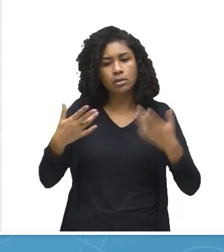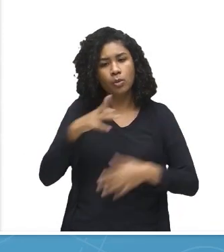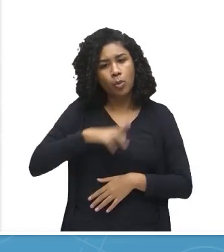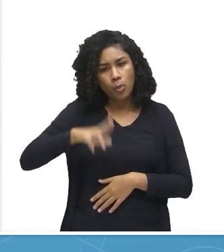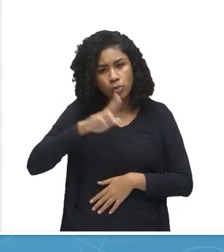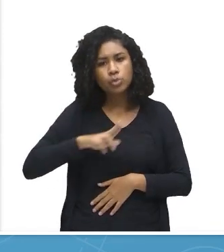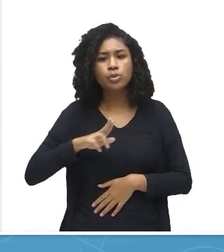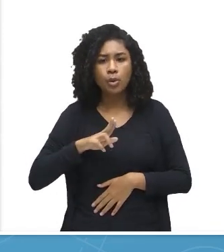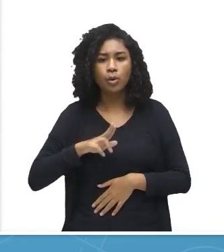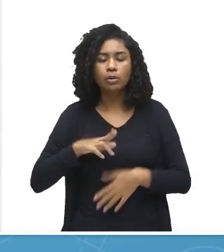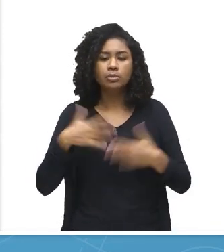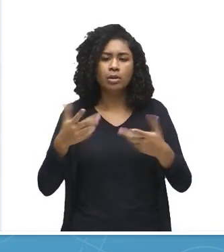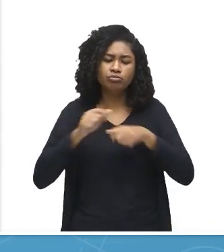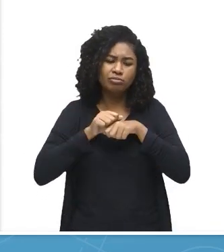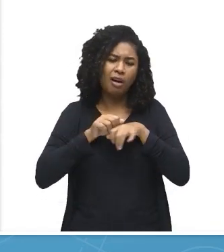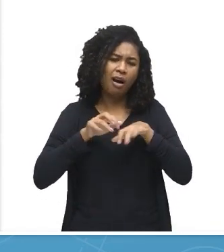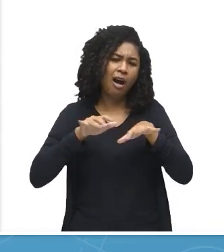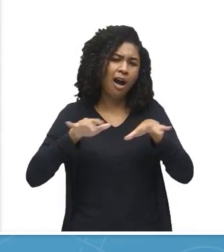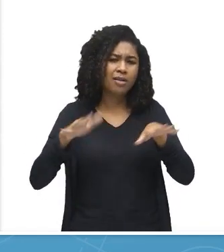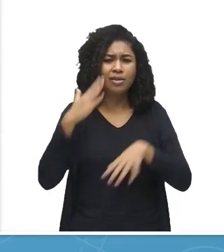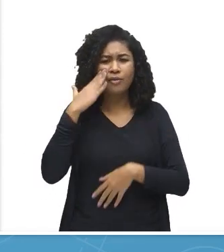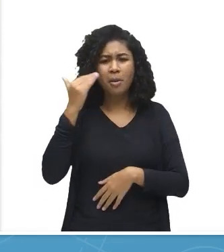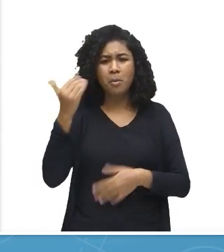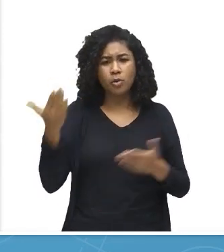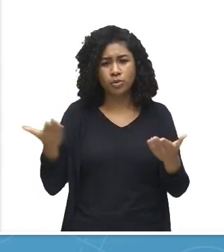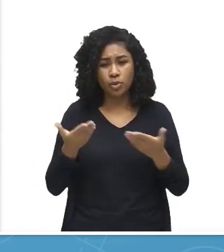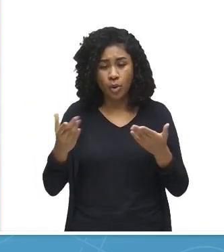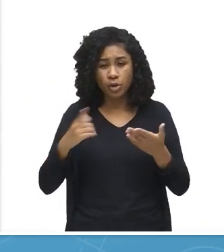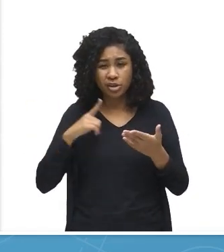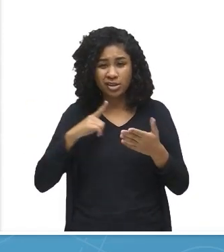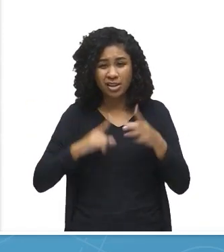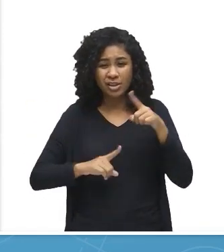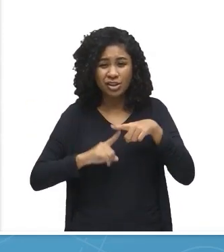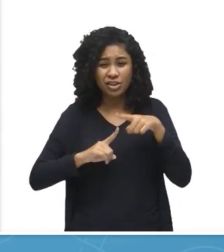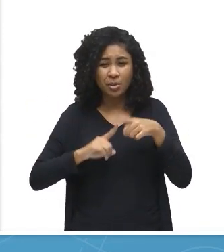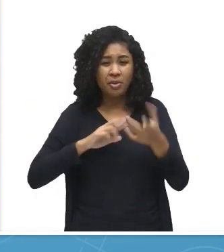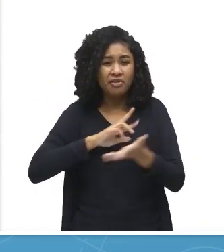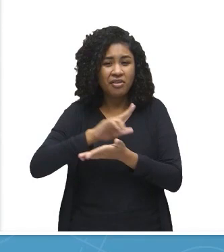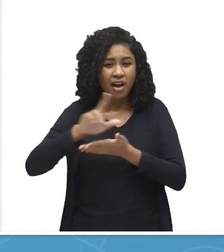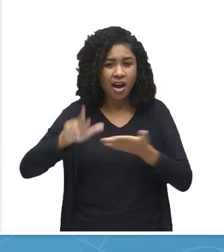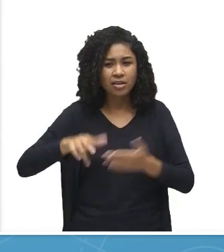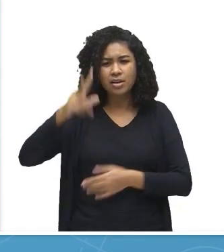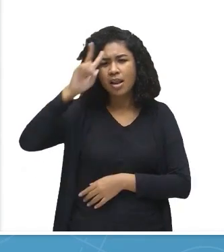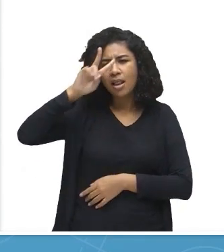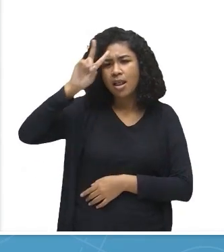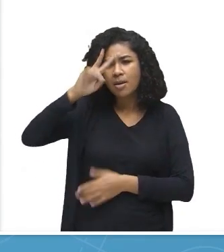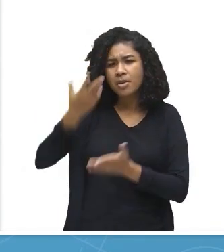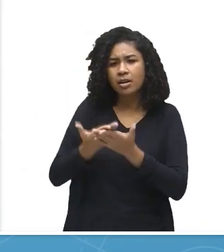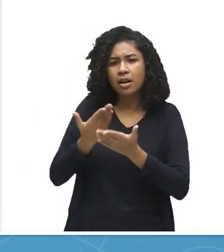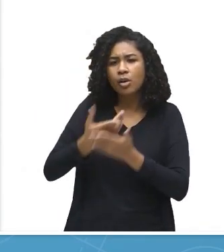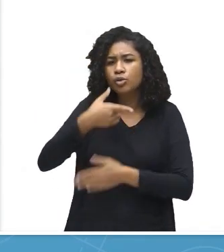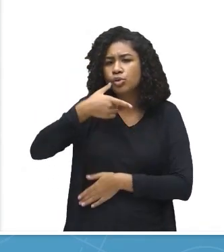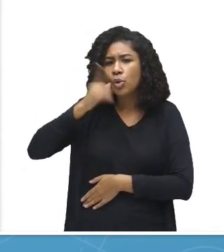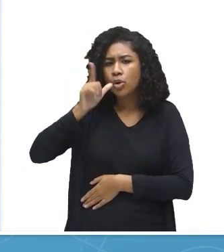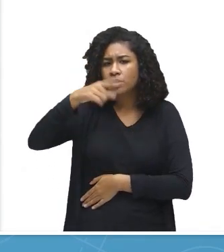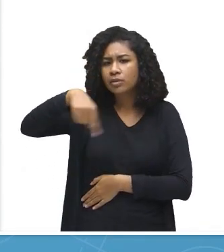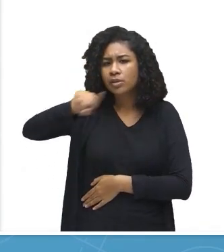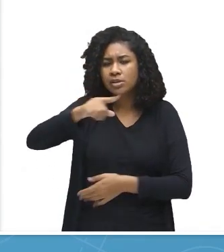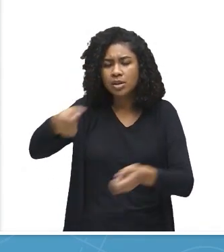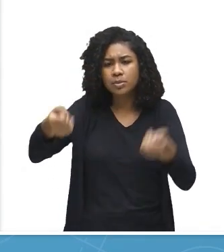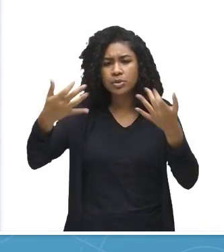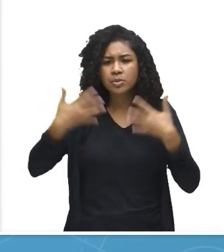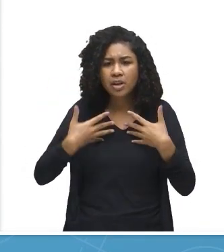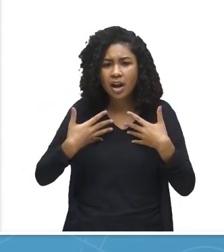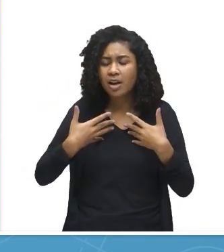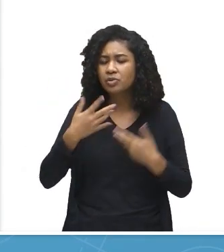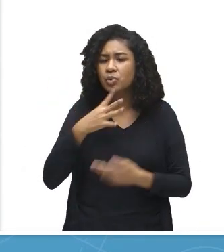E hoje em dia nós temos vários tipos de samba, né? Vocês até na aula de ontem falaram que não conhecem muito o gênero porque já é um